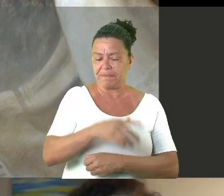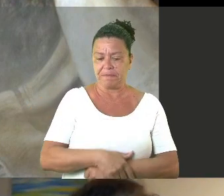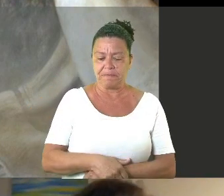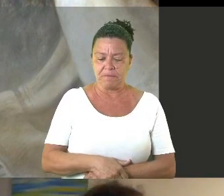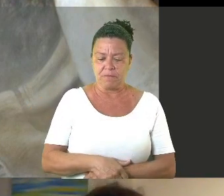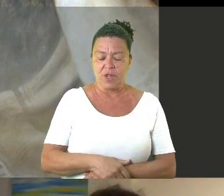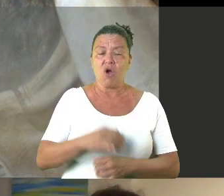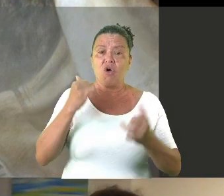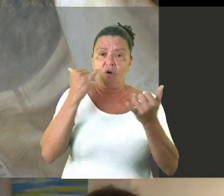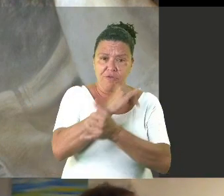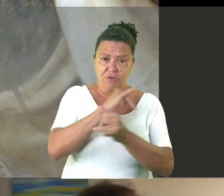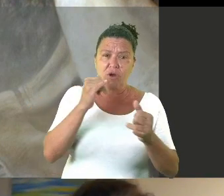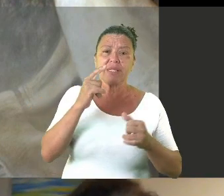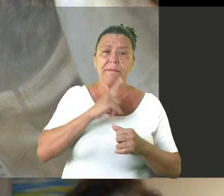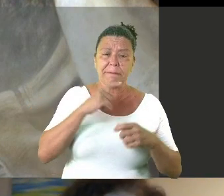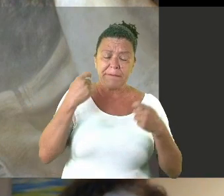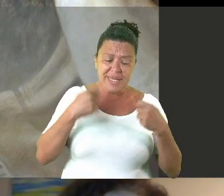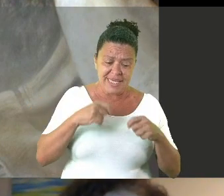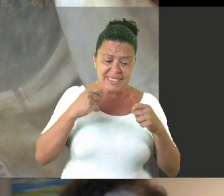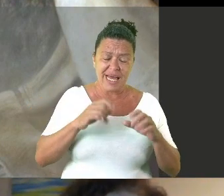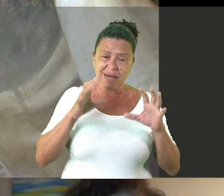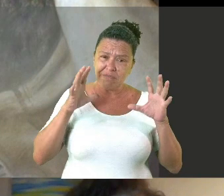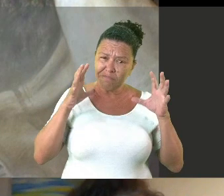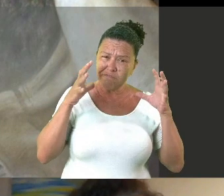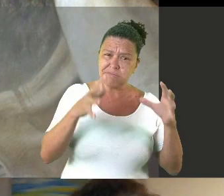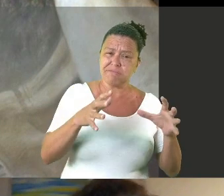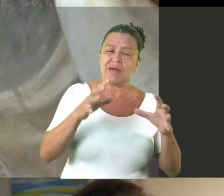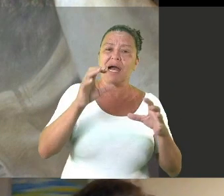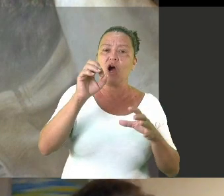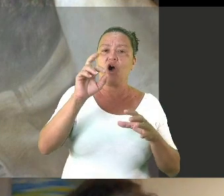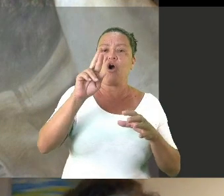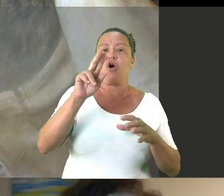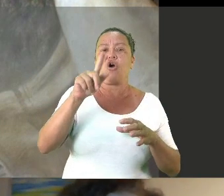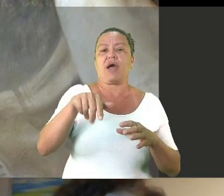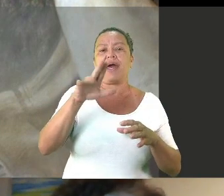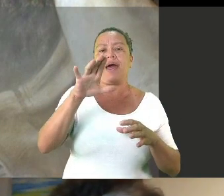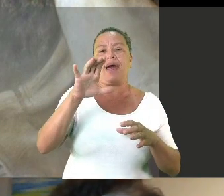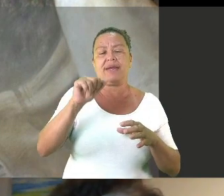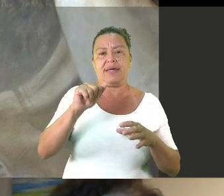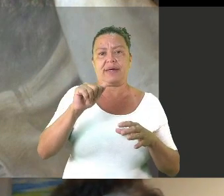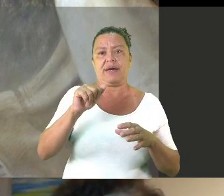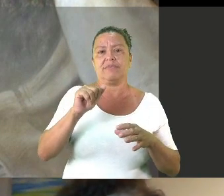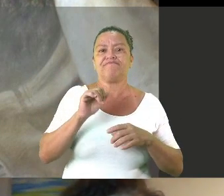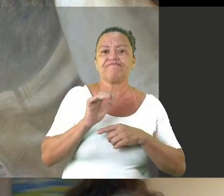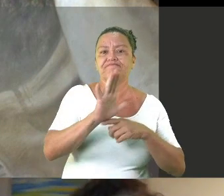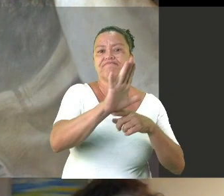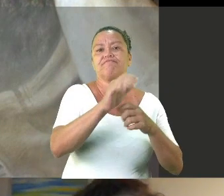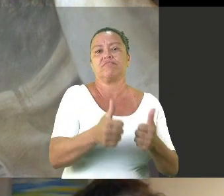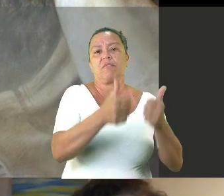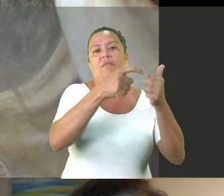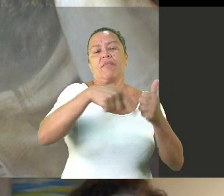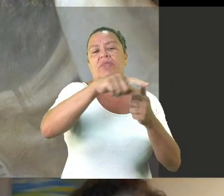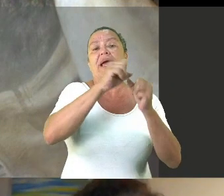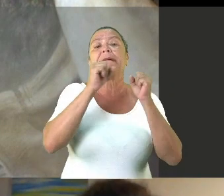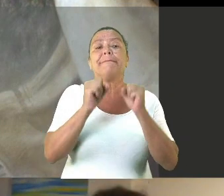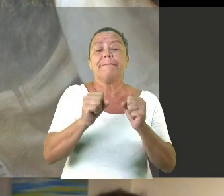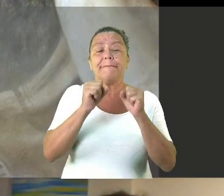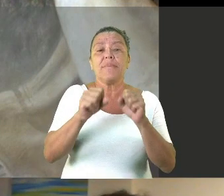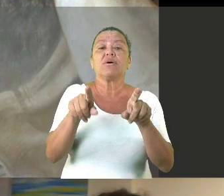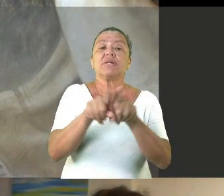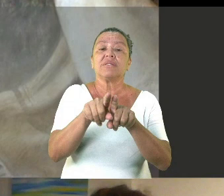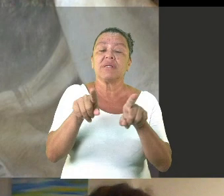o fluido tem que atingir a matéria orgânica a fim de repará-la. Ele pode então